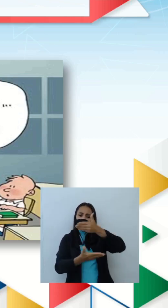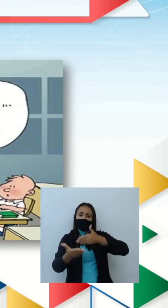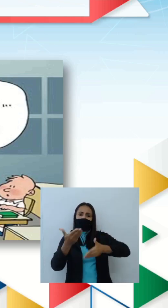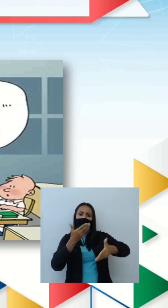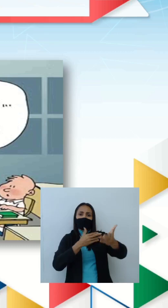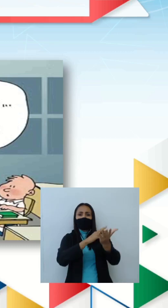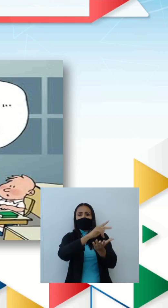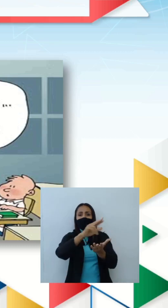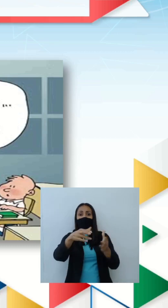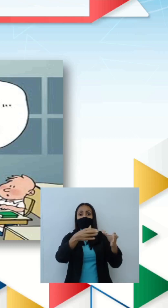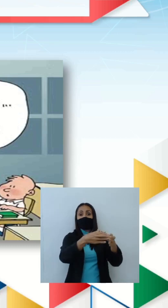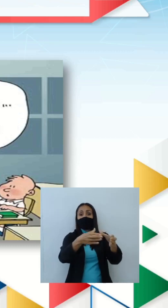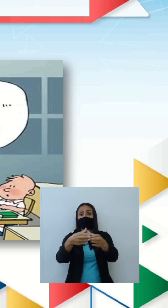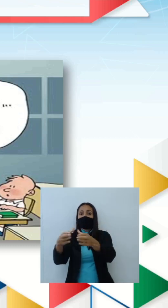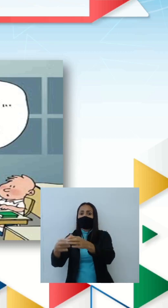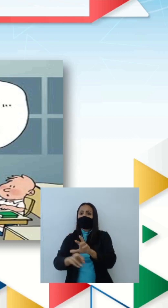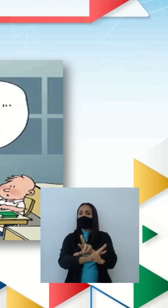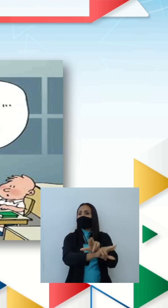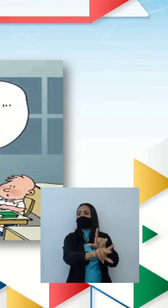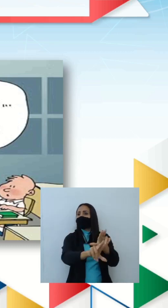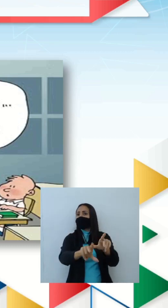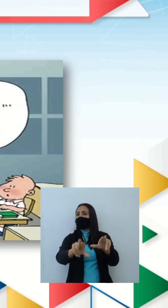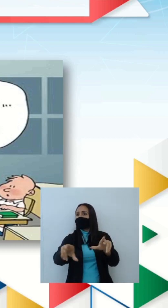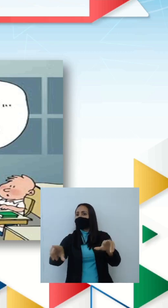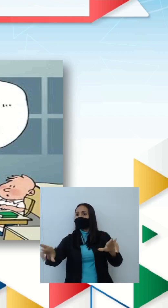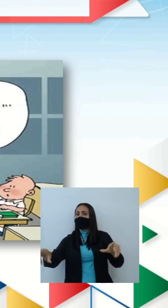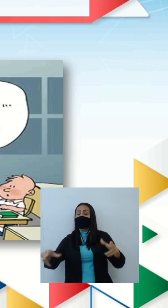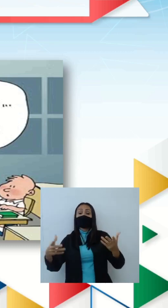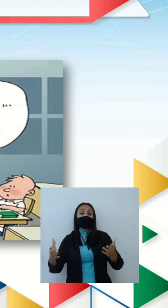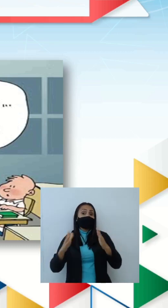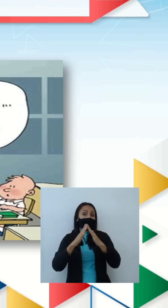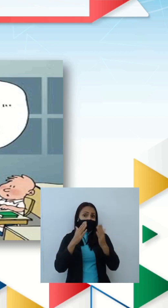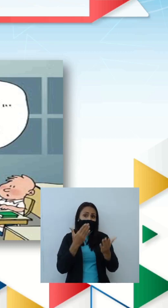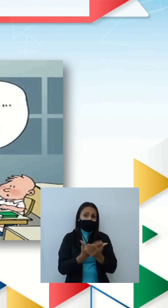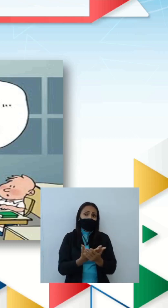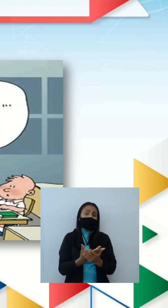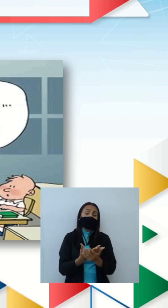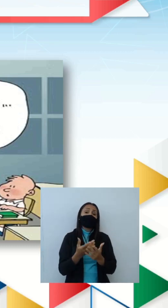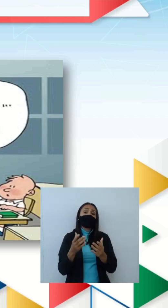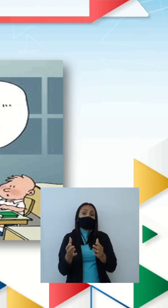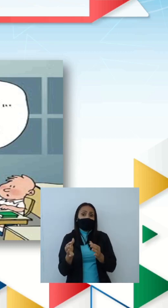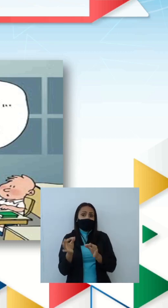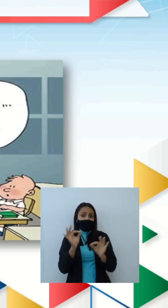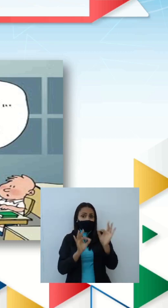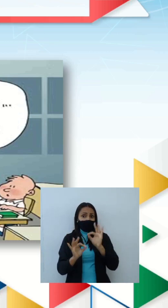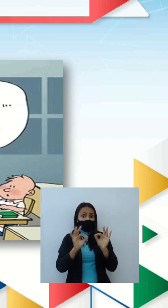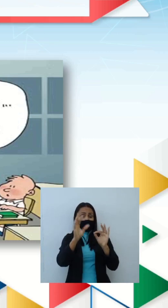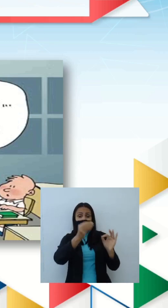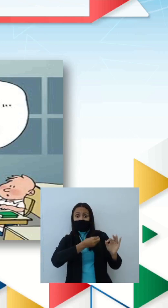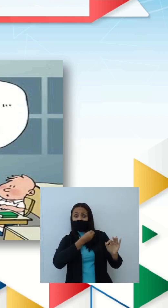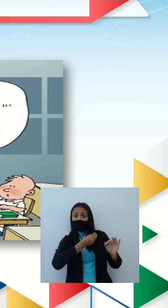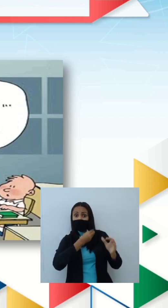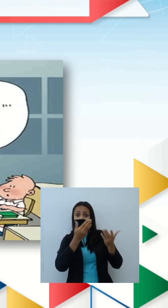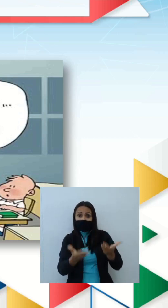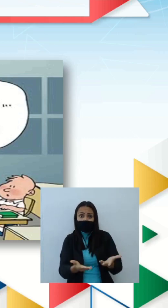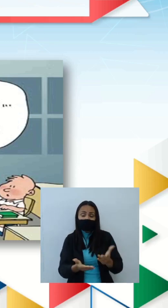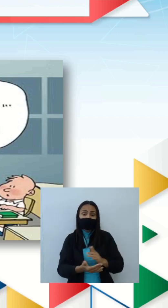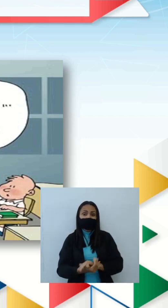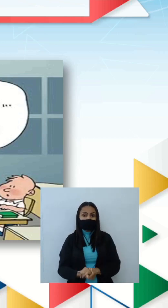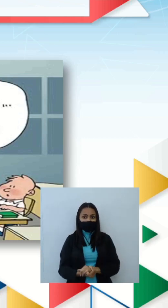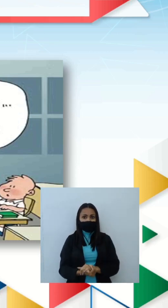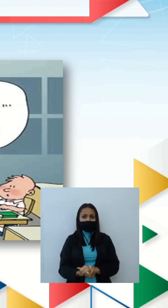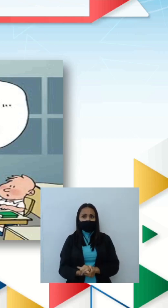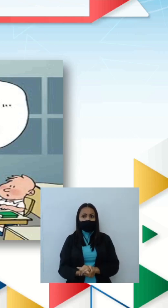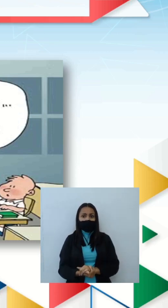vários grupos diferentes. A escola é um preparatório para isso, viu? Então não se queixe quando a prof manda trabalhar em